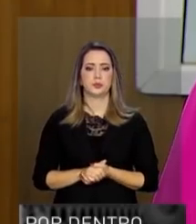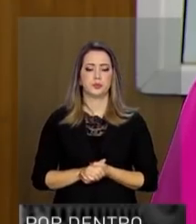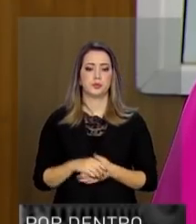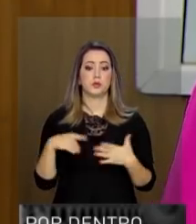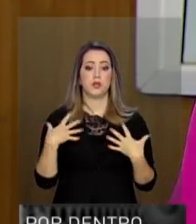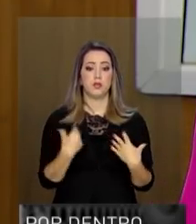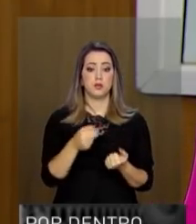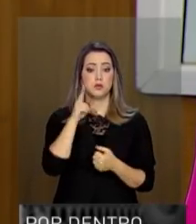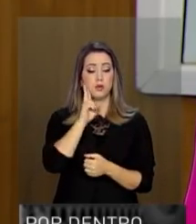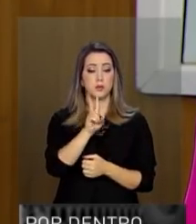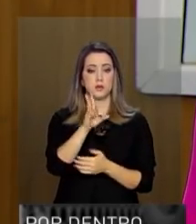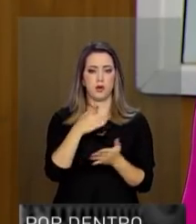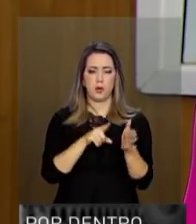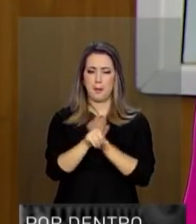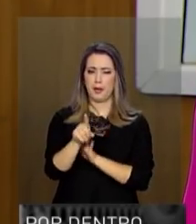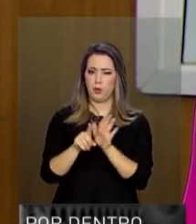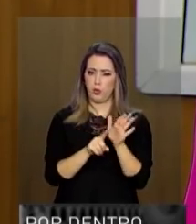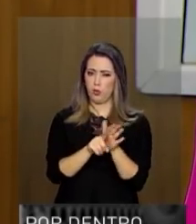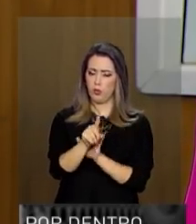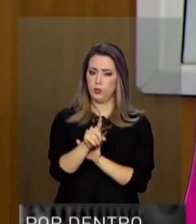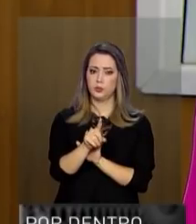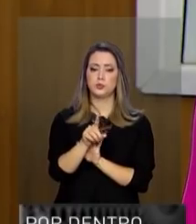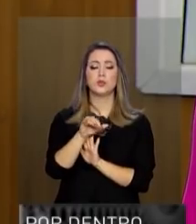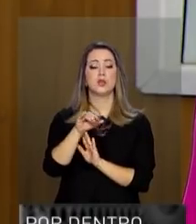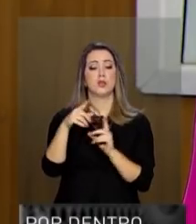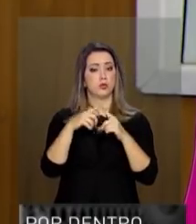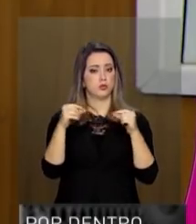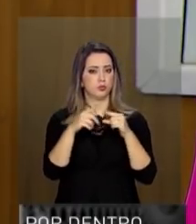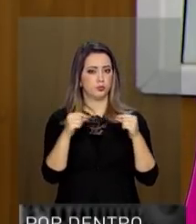vai à pergunta do ouvinte Javan Valério,